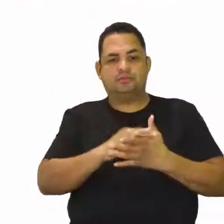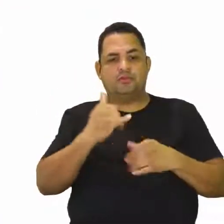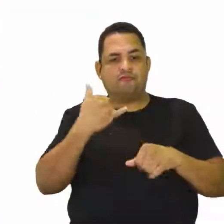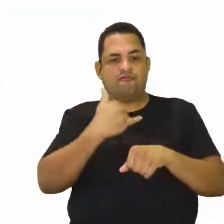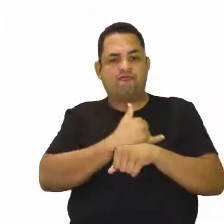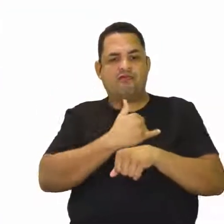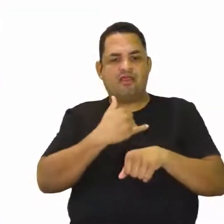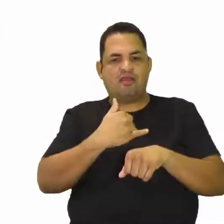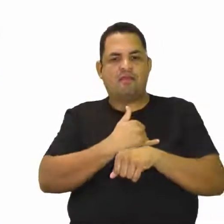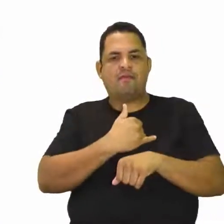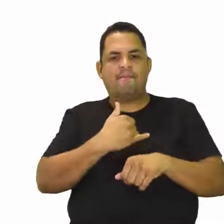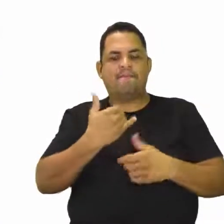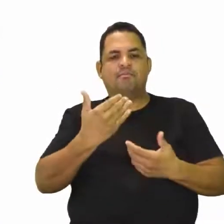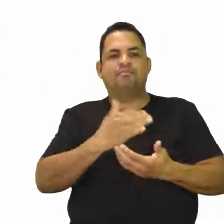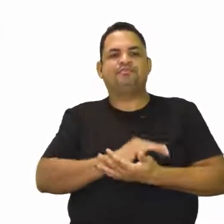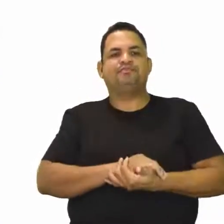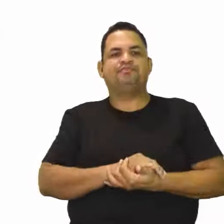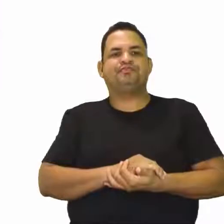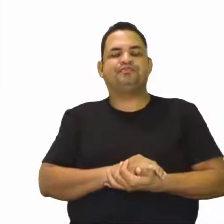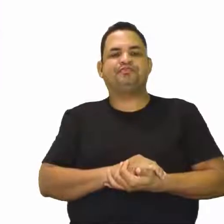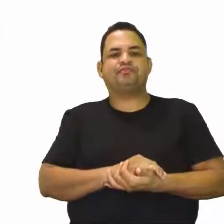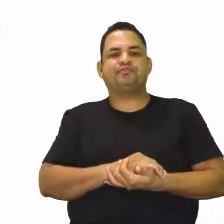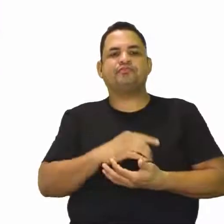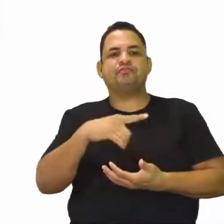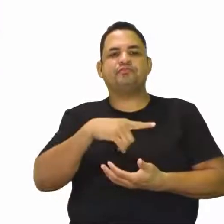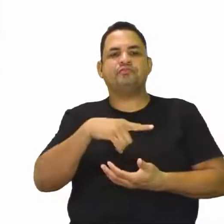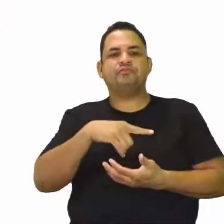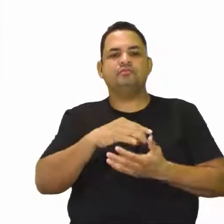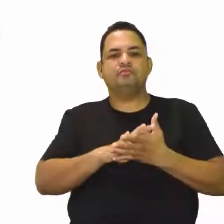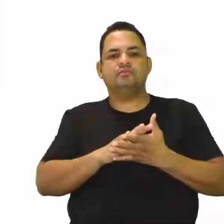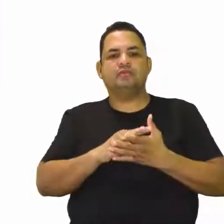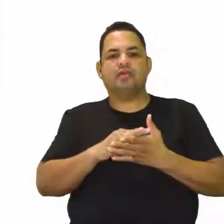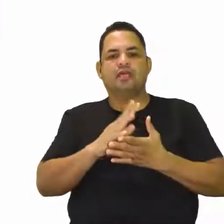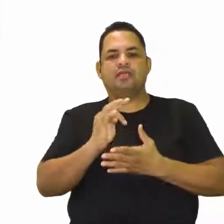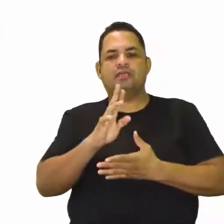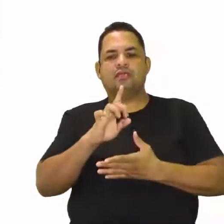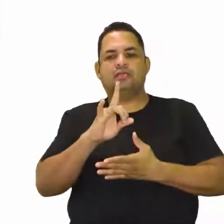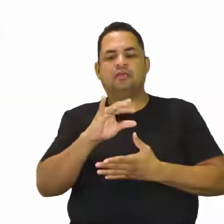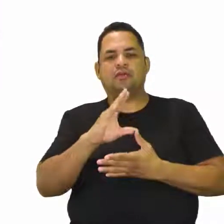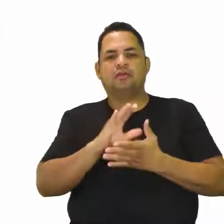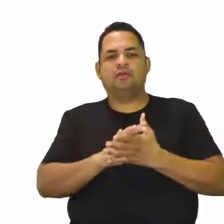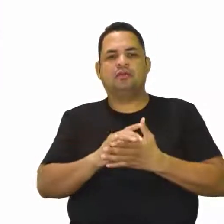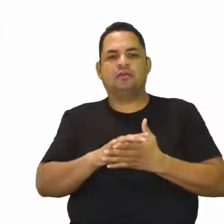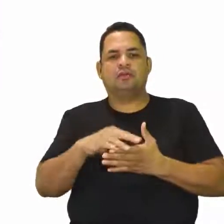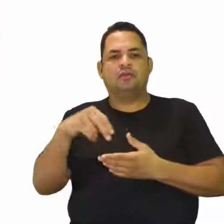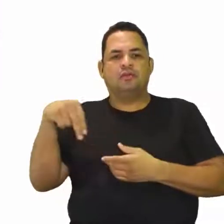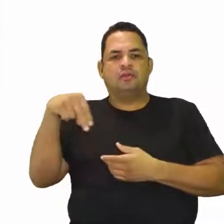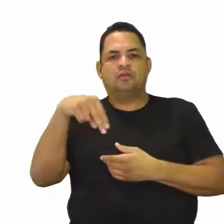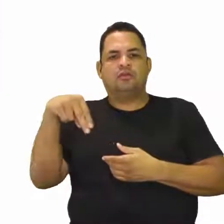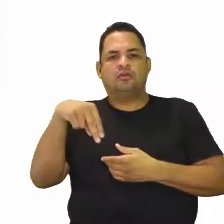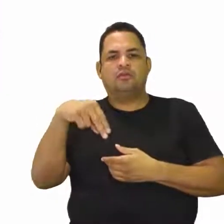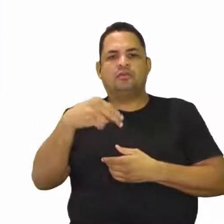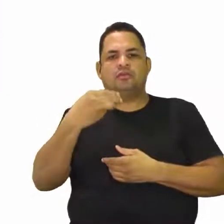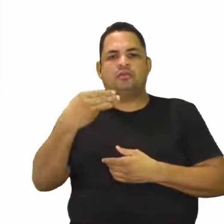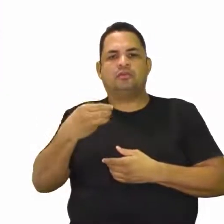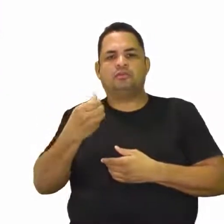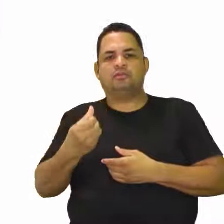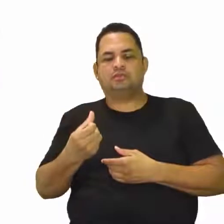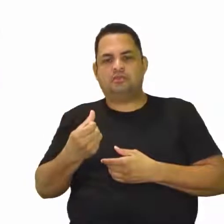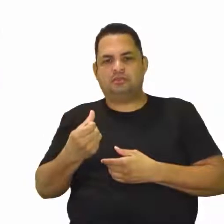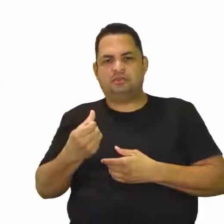ferro. Vejam, e também em campo de trigo. Em novembro de 36,